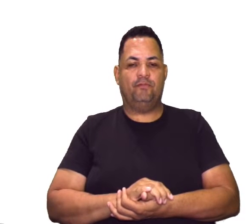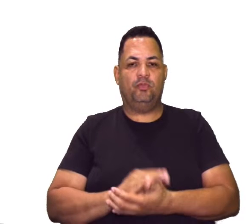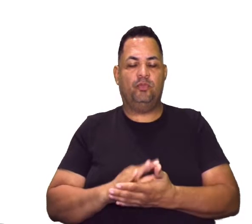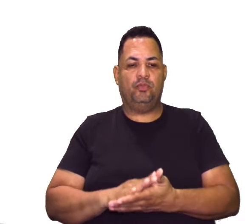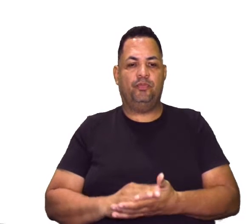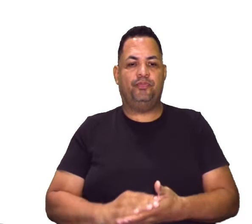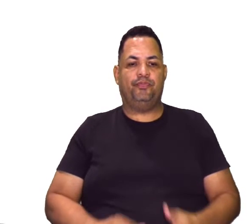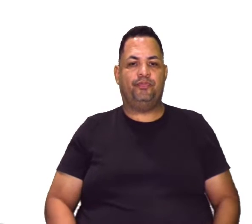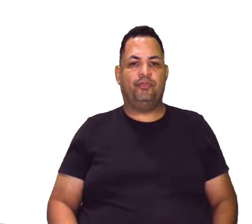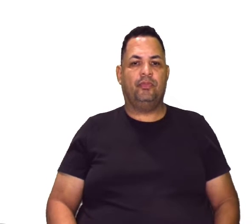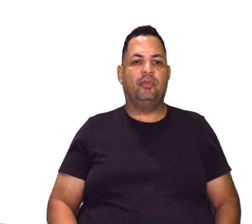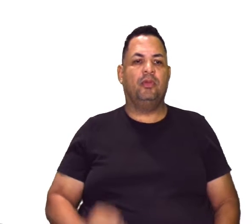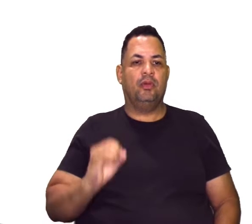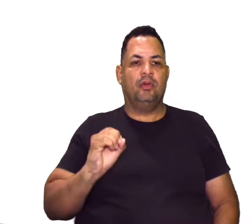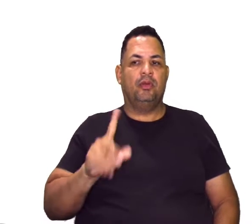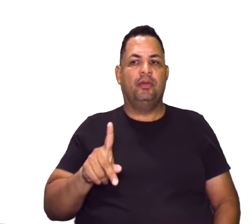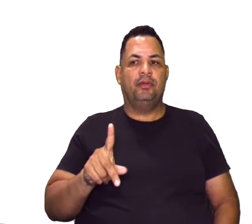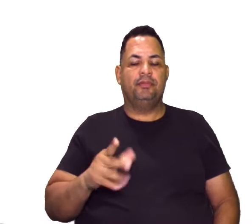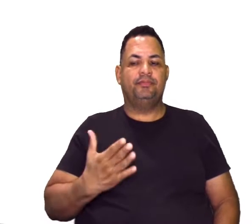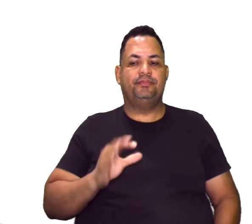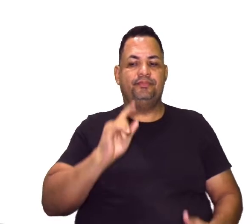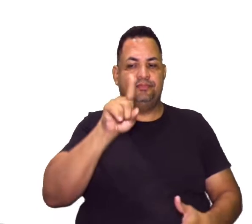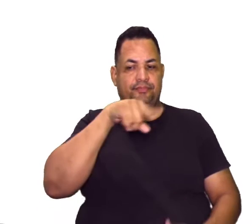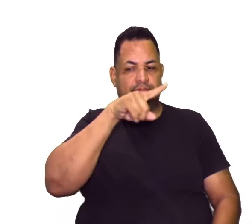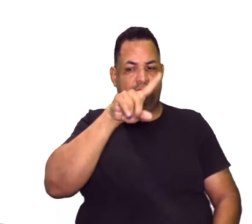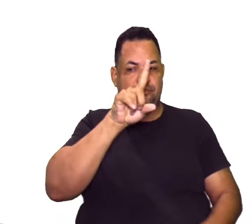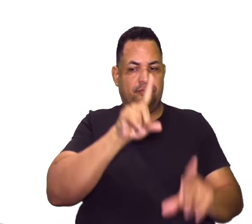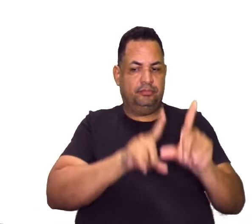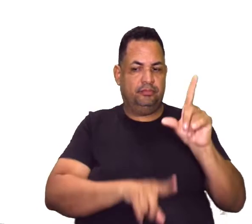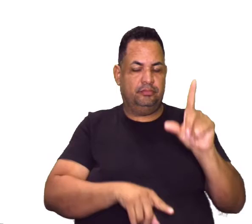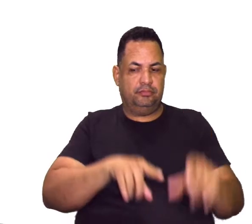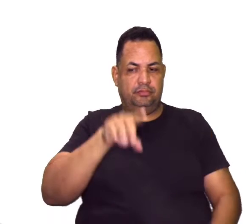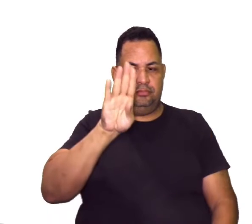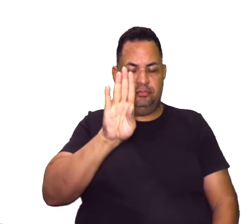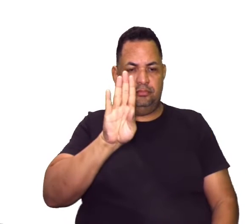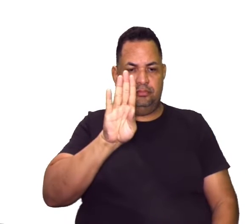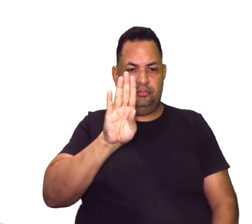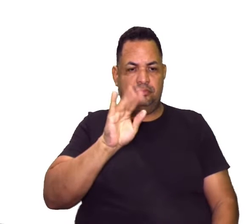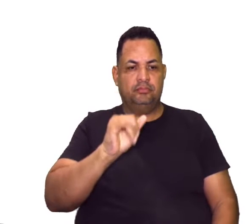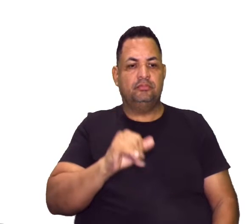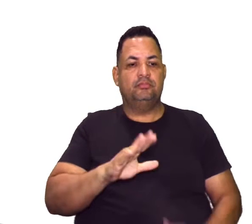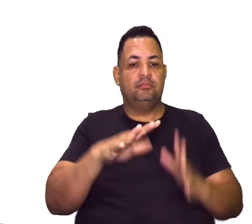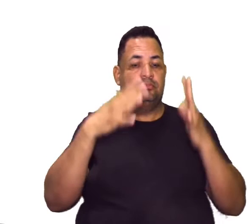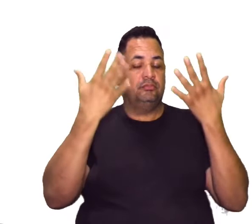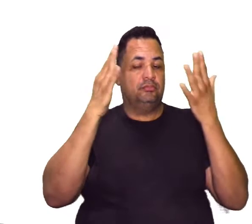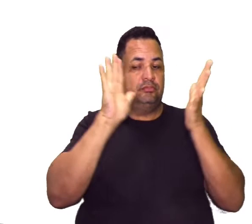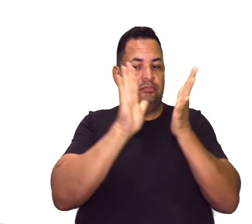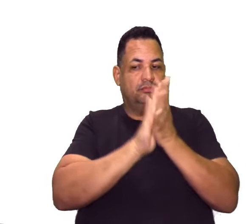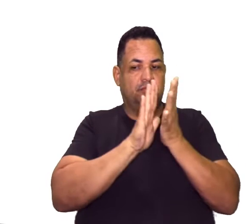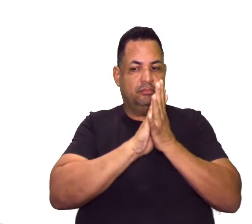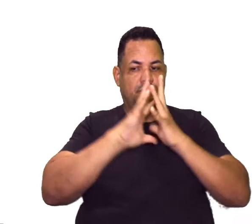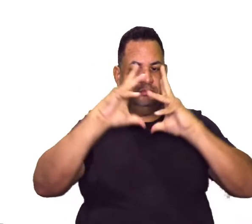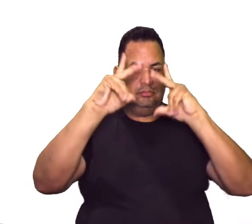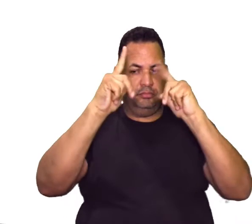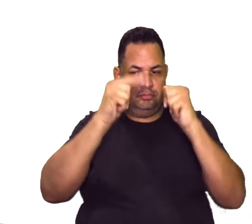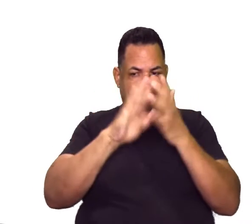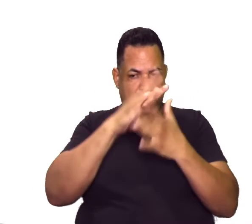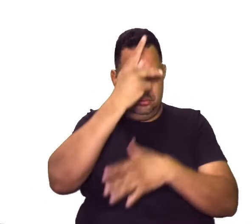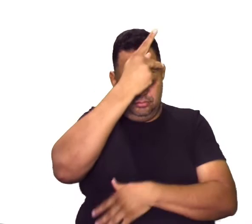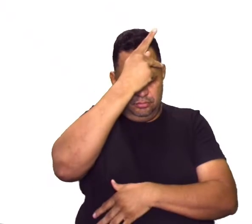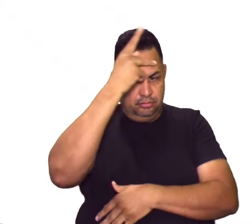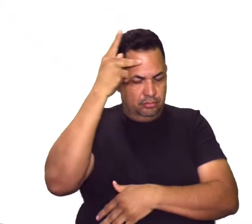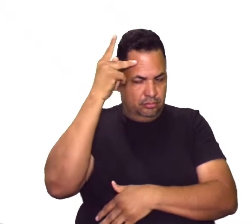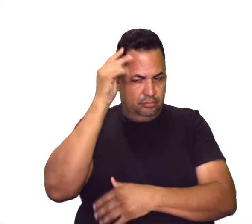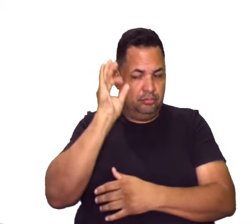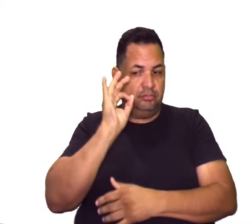gasosa. Ok? Então, você assinalou a letra B. Os meus parabéns para todos que acertaram.